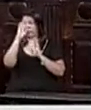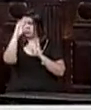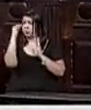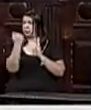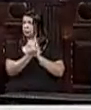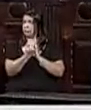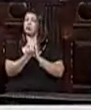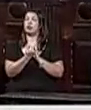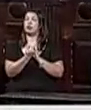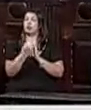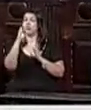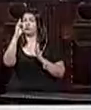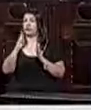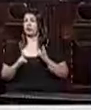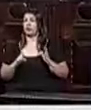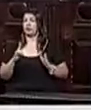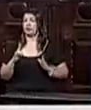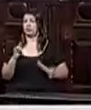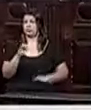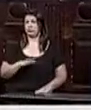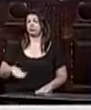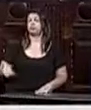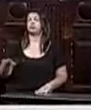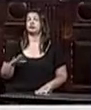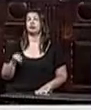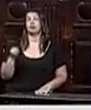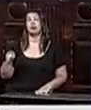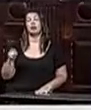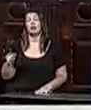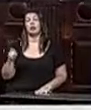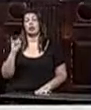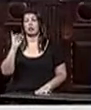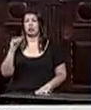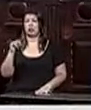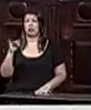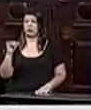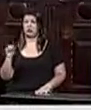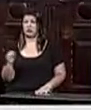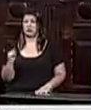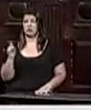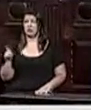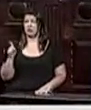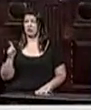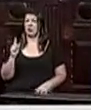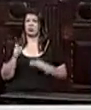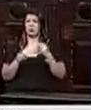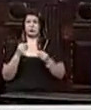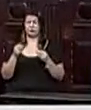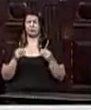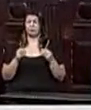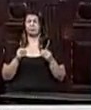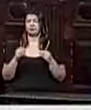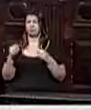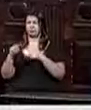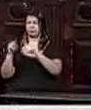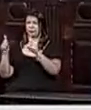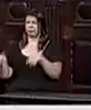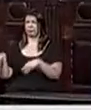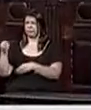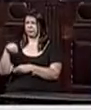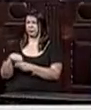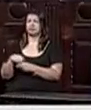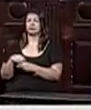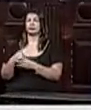respeitar o direito das vítimas, o INEA, através, naturalmente, não é o INEA órgão, porque os servidores do INEA, que nós